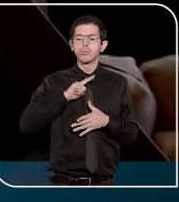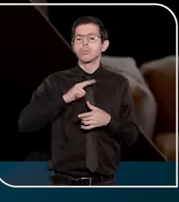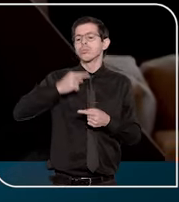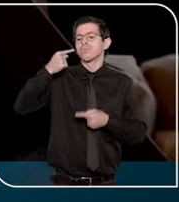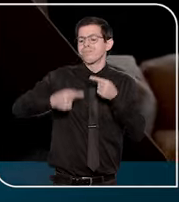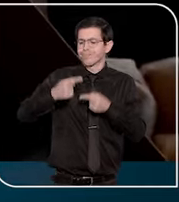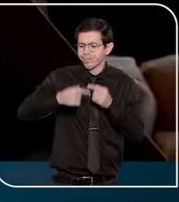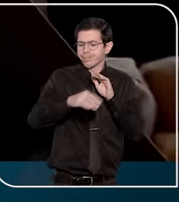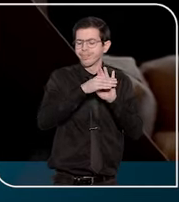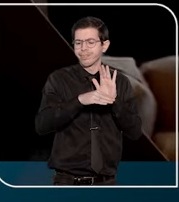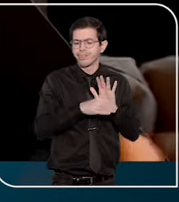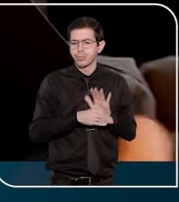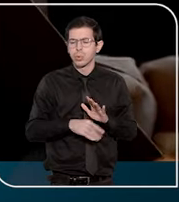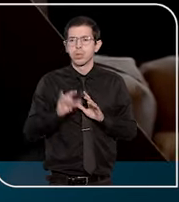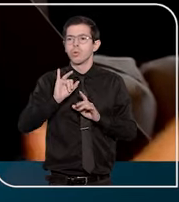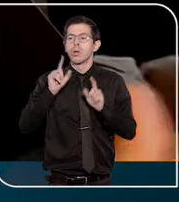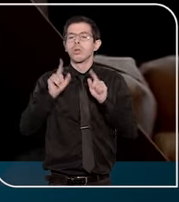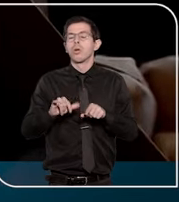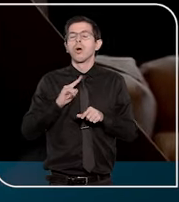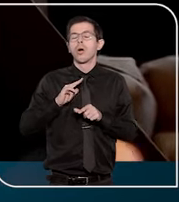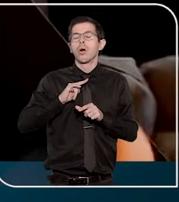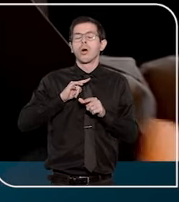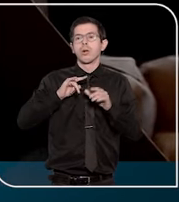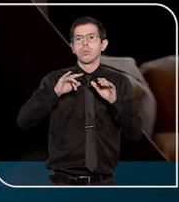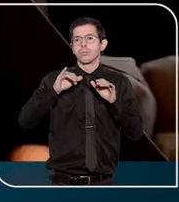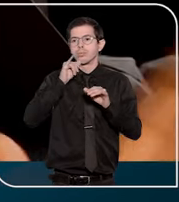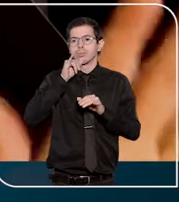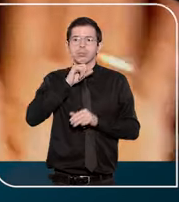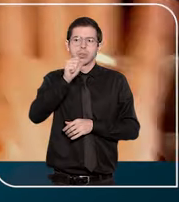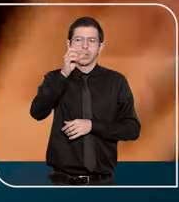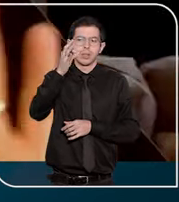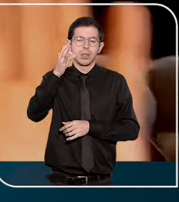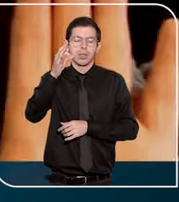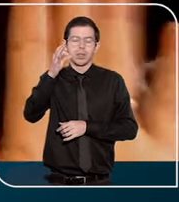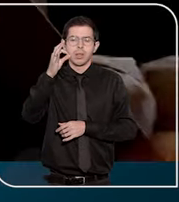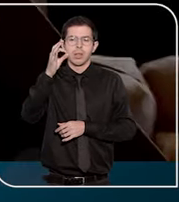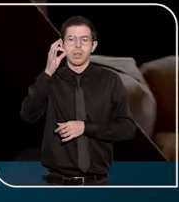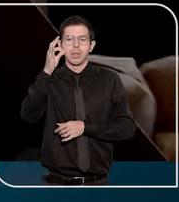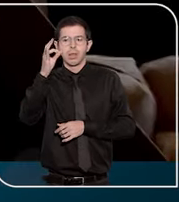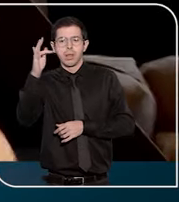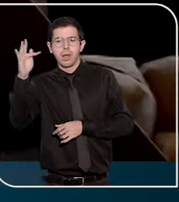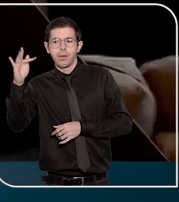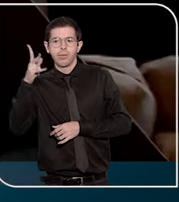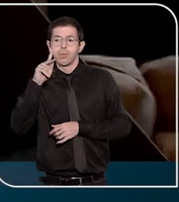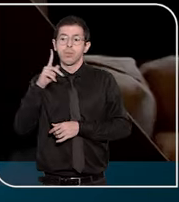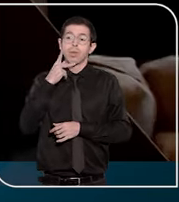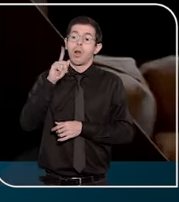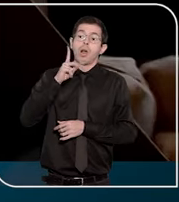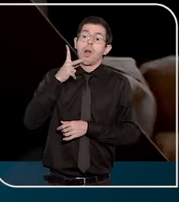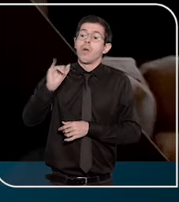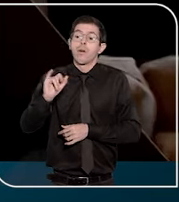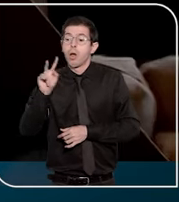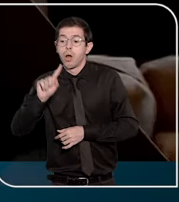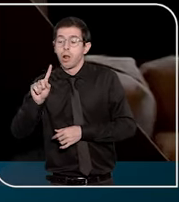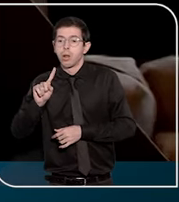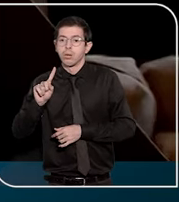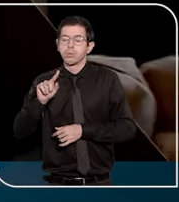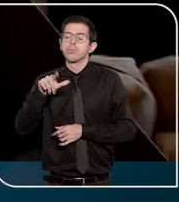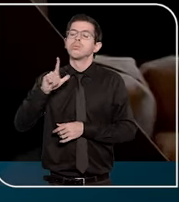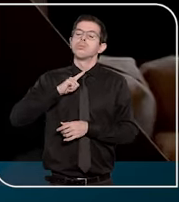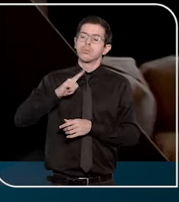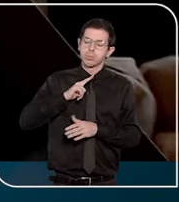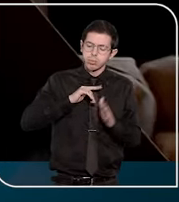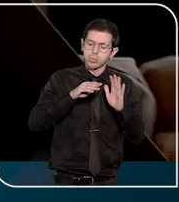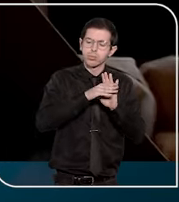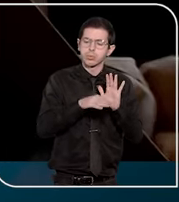dizer, não é uma daquelas coisas que o Supremo já não disse que não vai olhar. Tem uma discussão de mérito e uma alegação